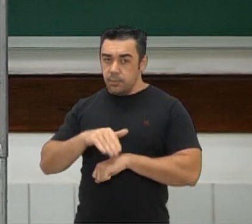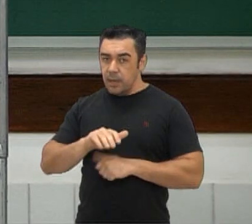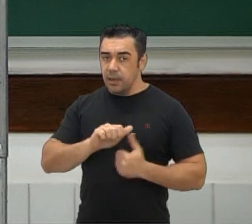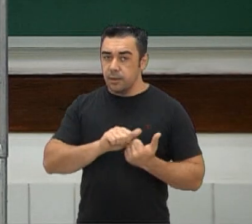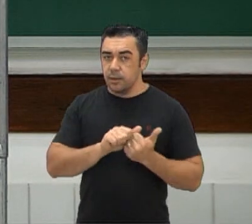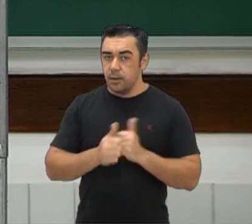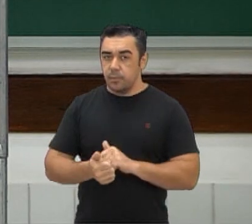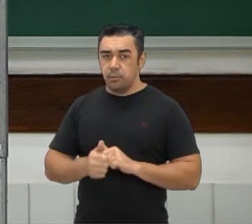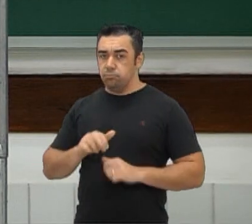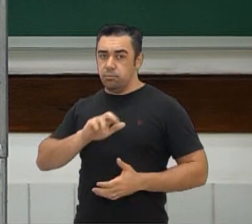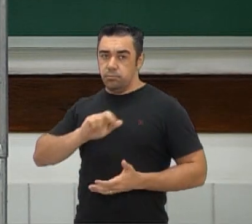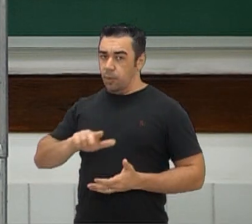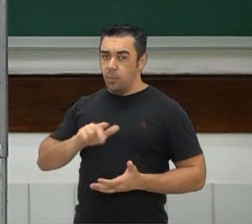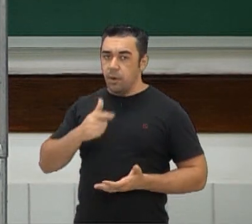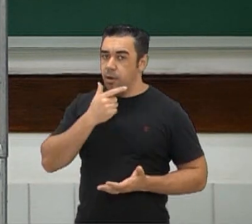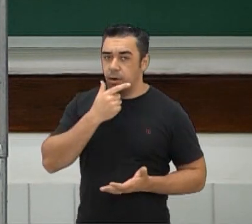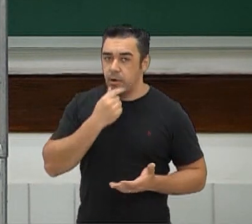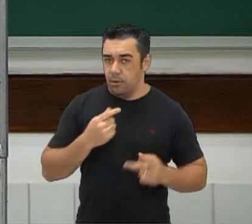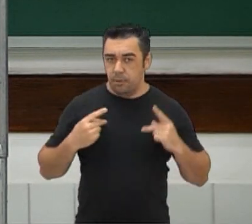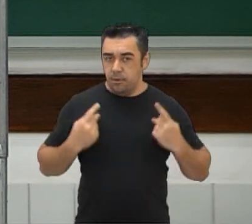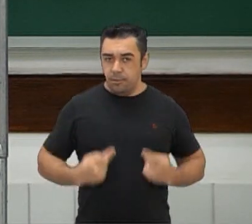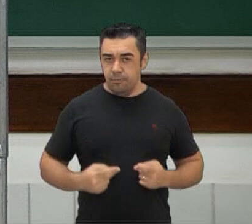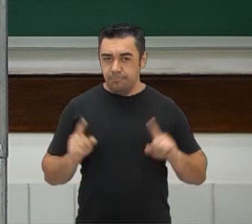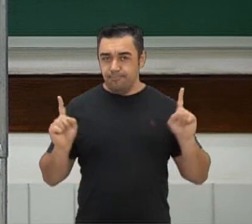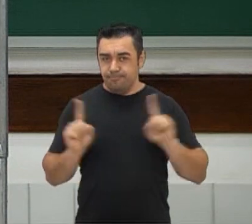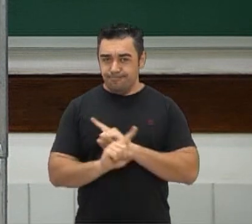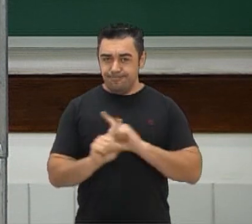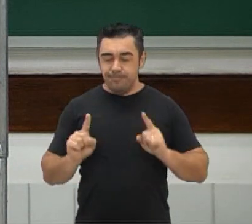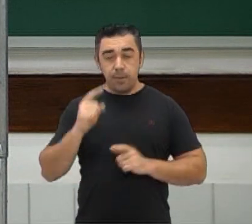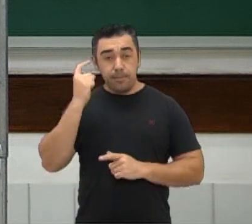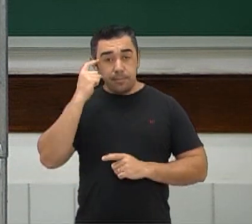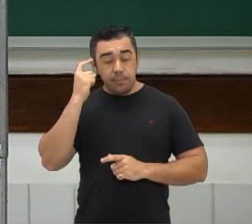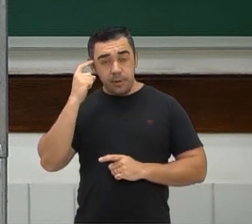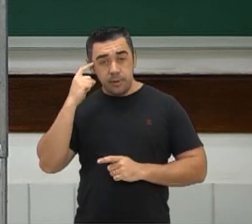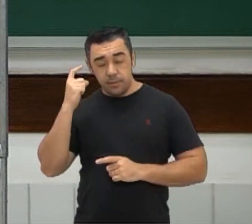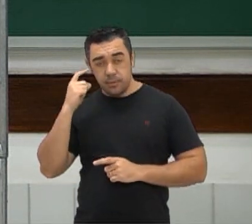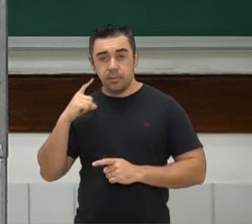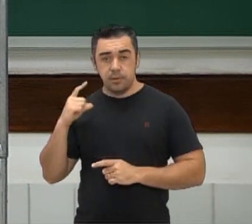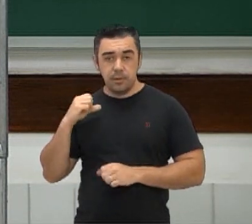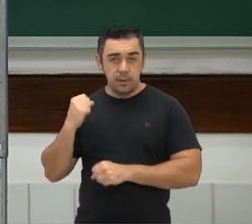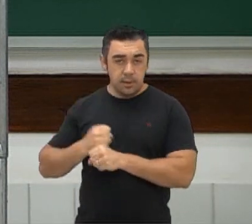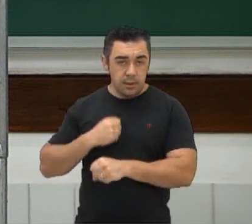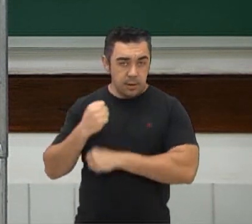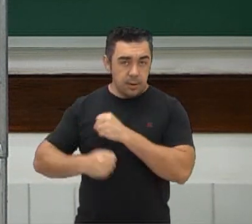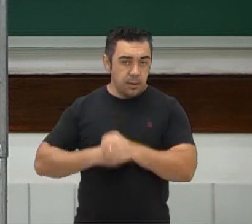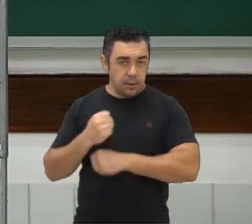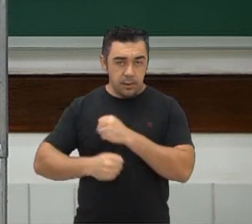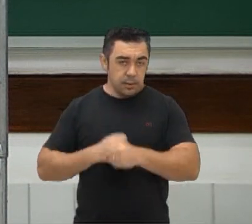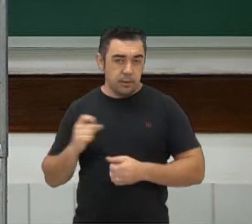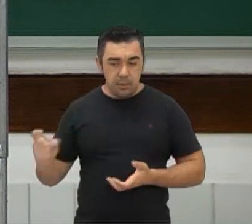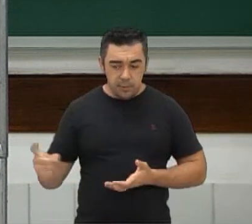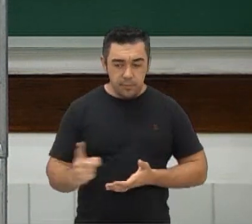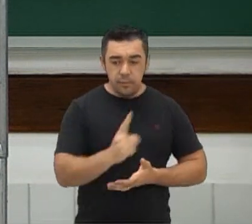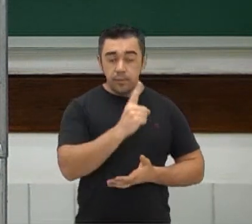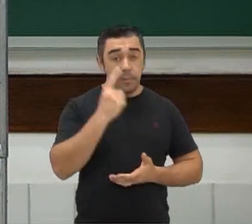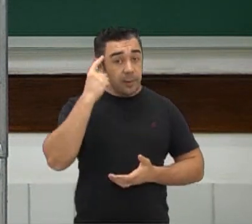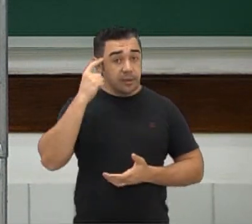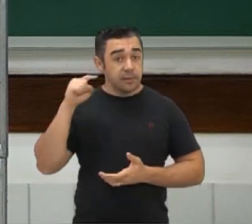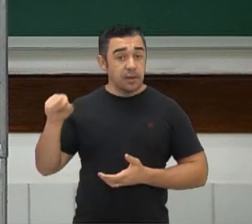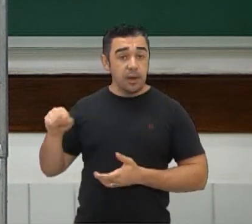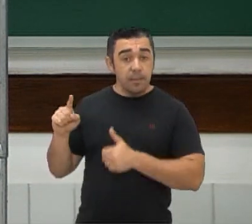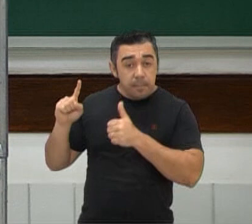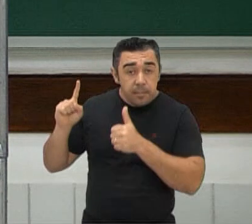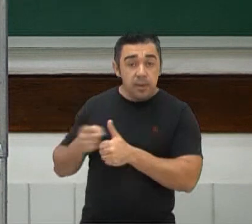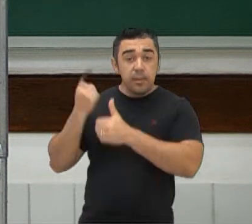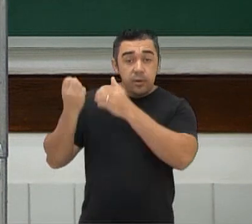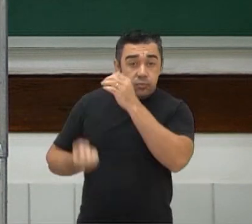ao meio. Quem disse que é o homem, né? Se a gente pensar em tempo evoluindo, vamos pensar lá nas esponjas, que foram os primeiros animais que surgiram e estão